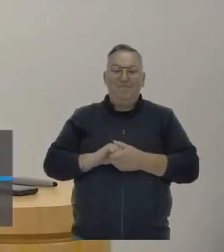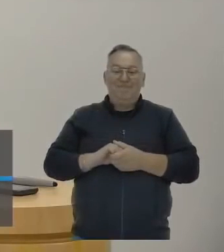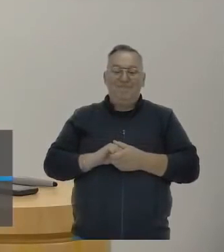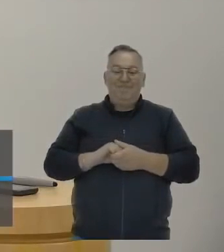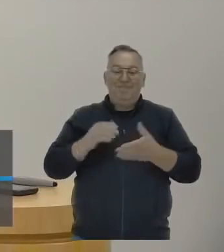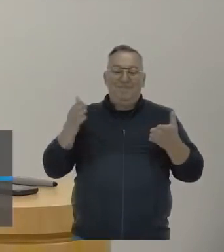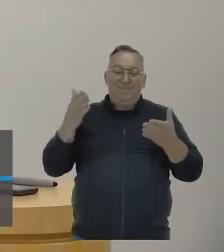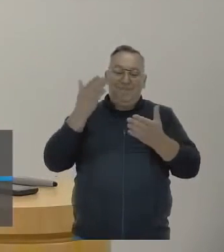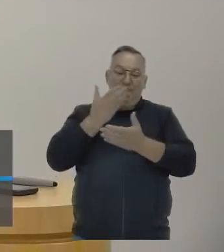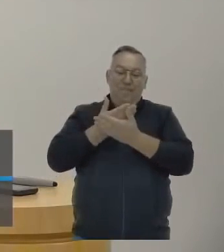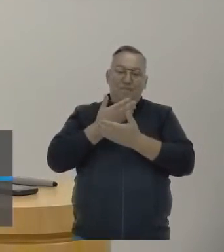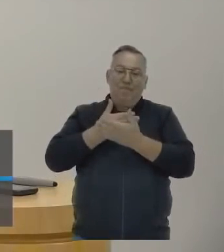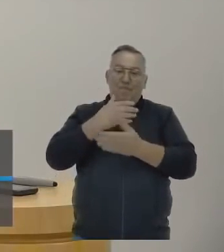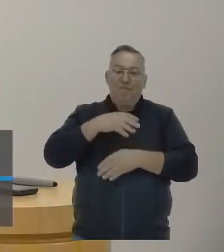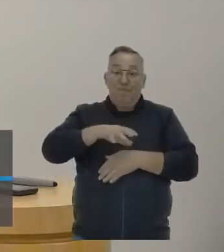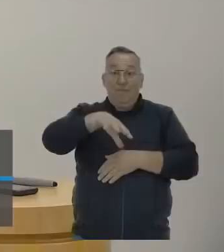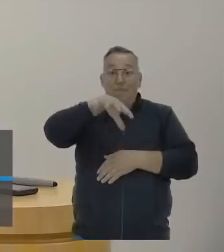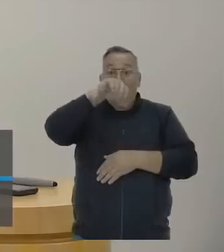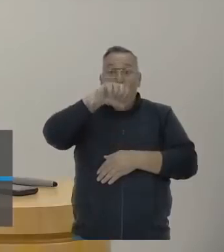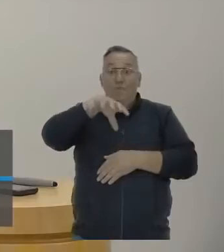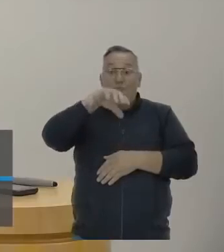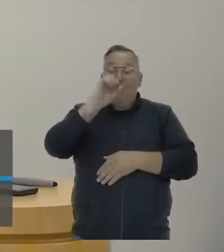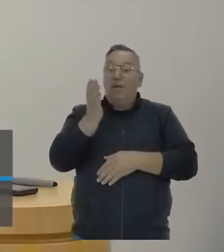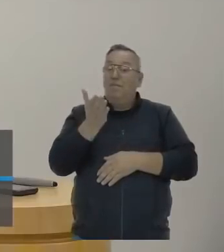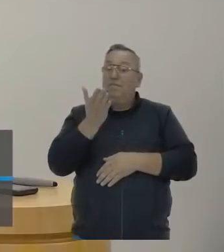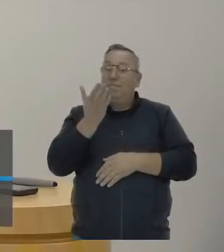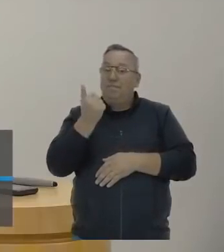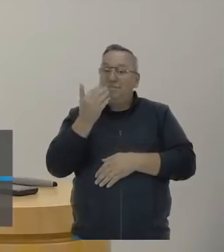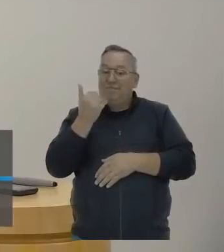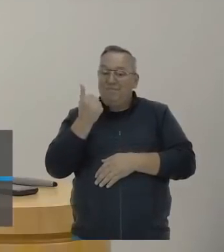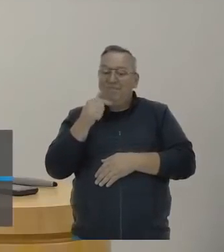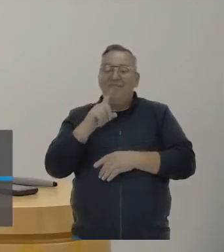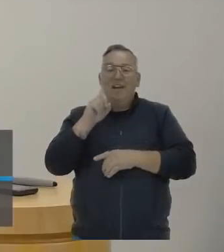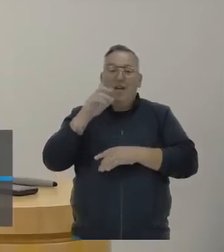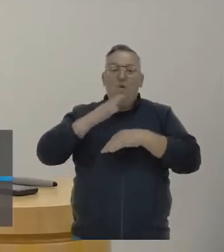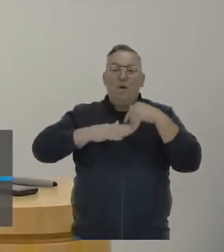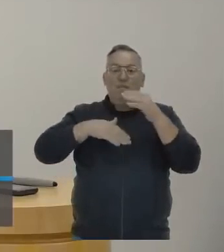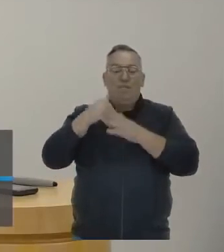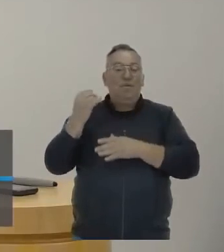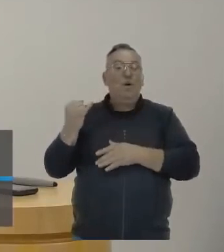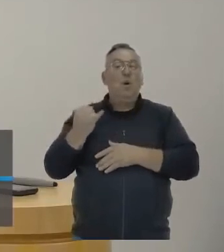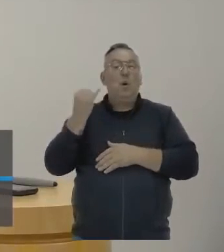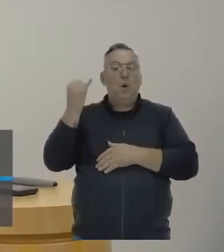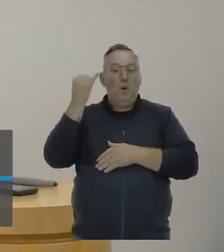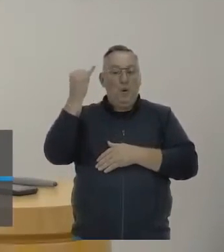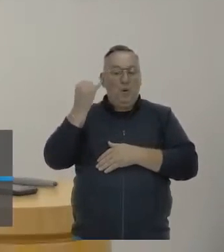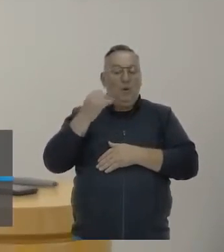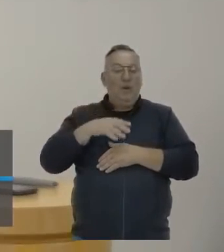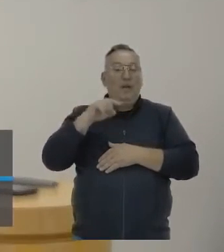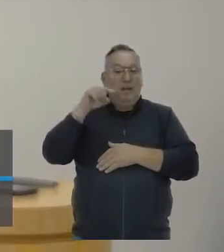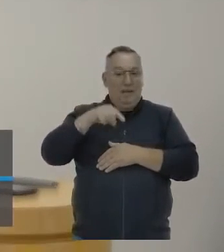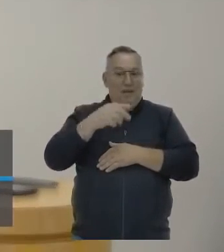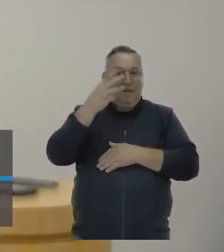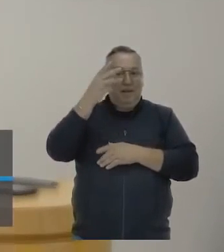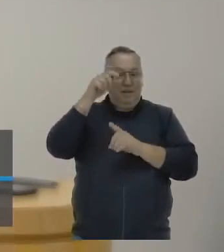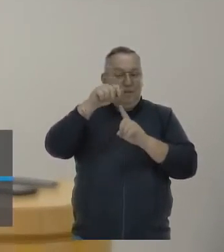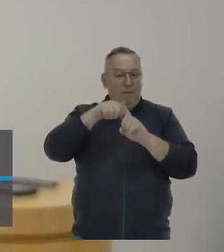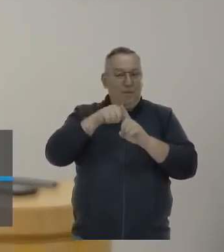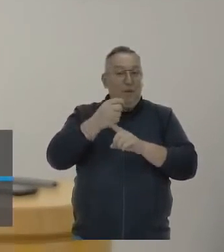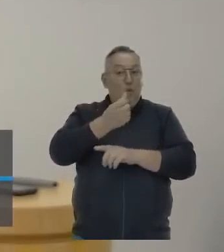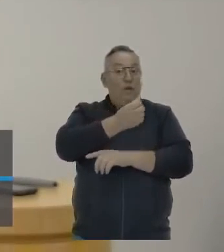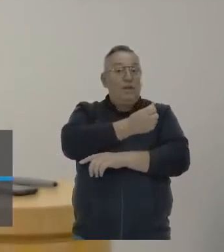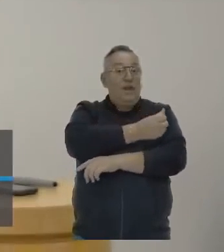hoje a aula aí é respirar e se alimentar, faz parte aí de uma habilidade essencial do terceiro bimestre para o sexto